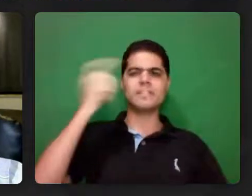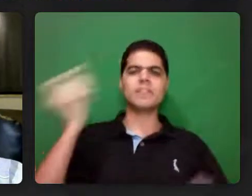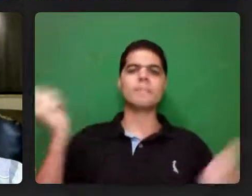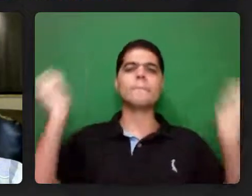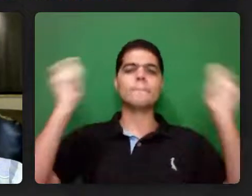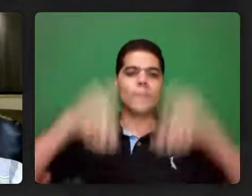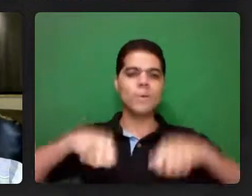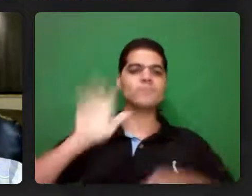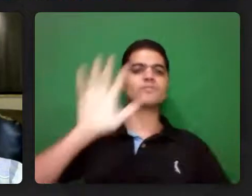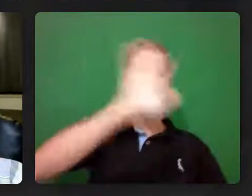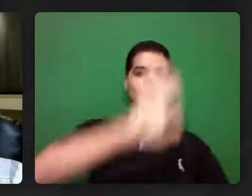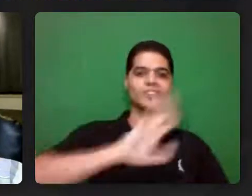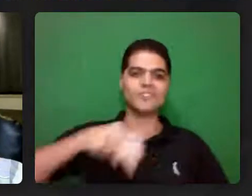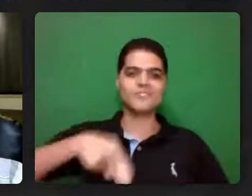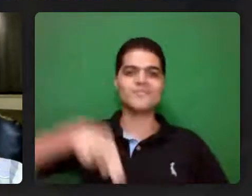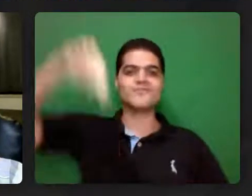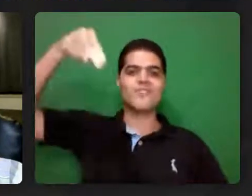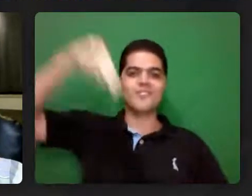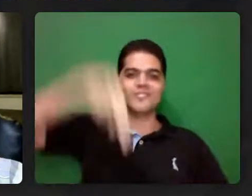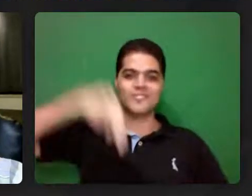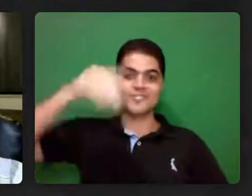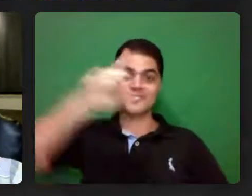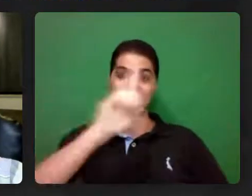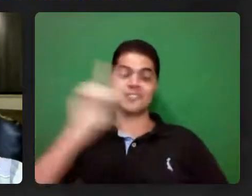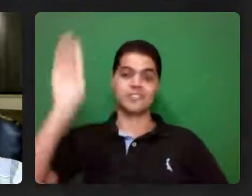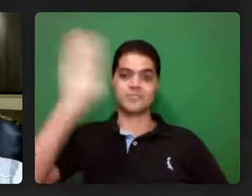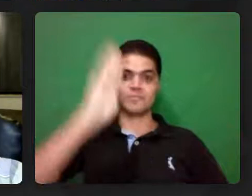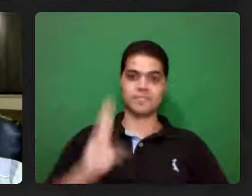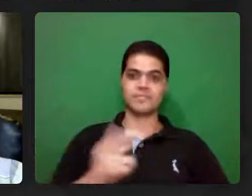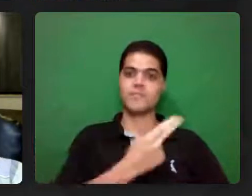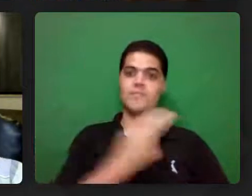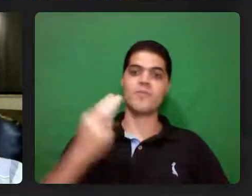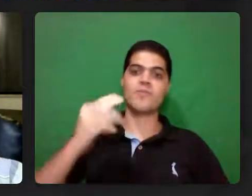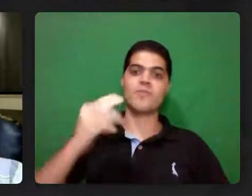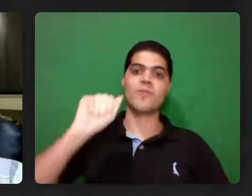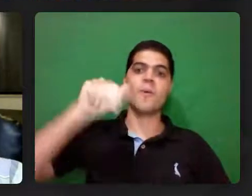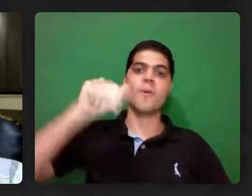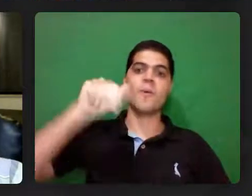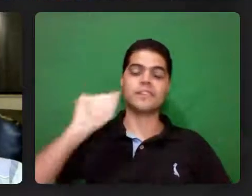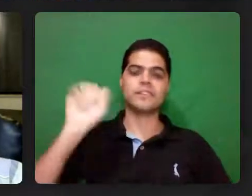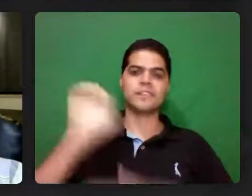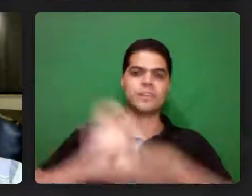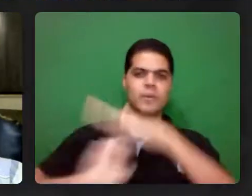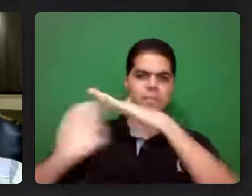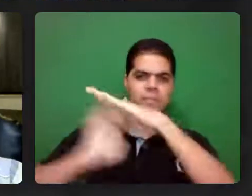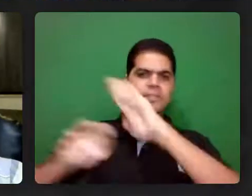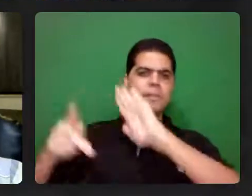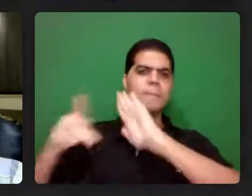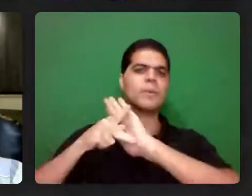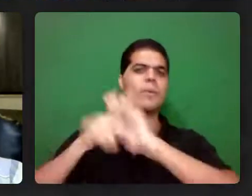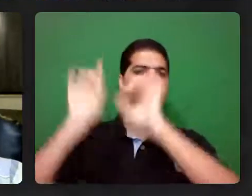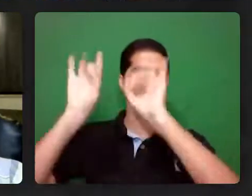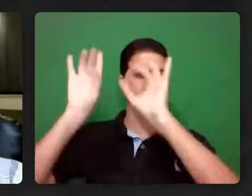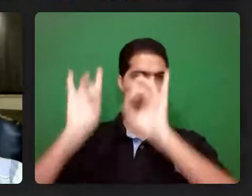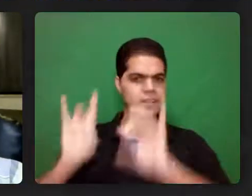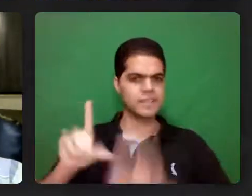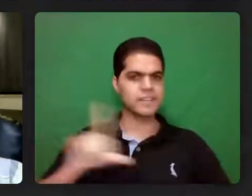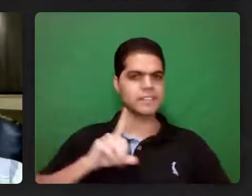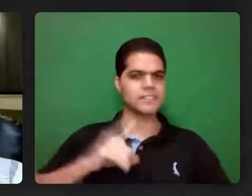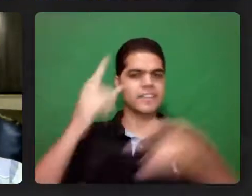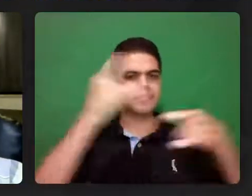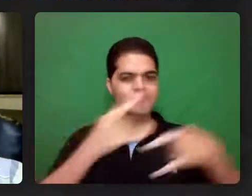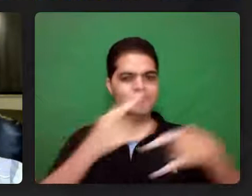norte e nordeste do Brasil. Eu sou a Ana, eu sou da Panic Lobster, que é uma empresa especializada, né, em realizar hackathons, essas maratonas